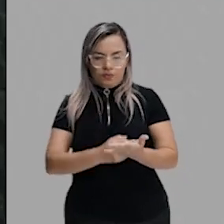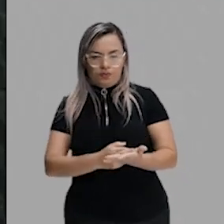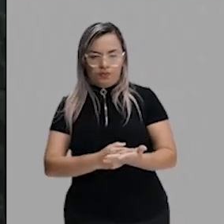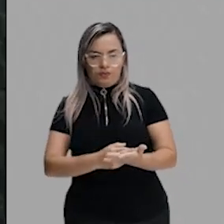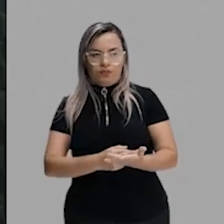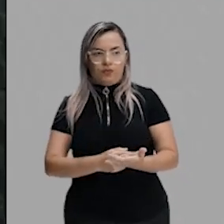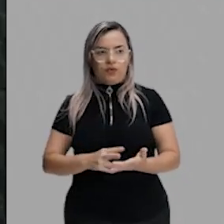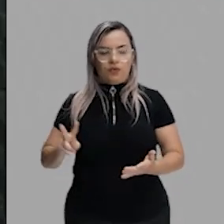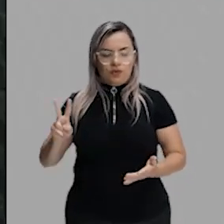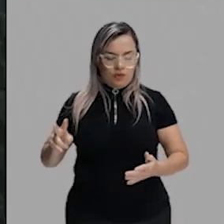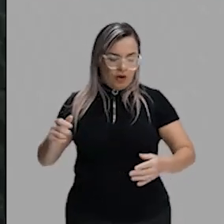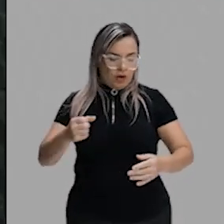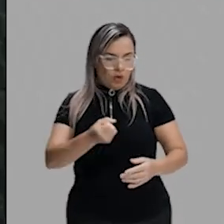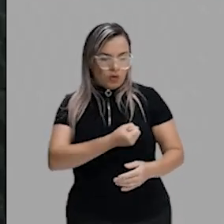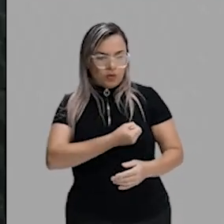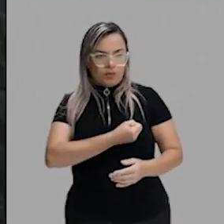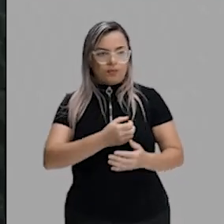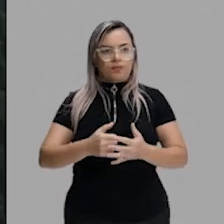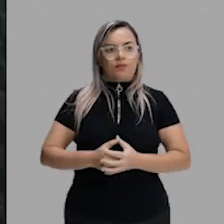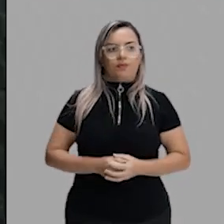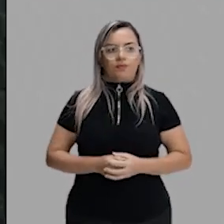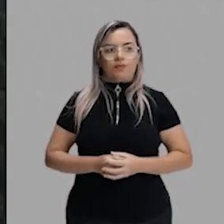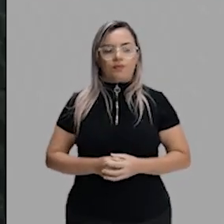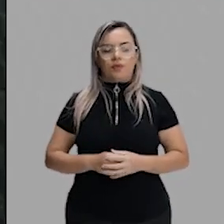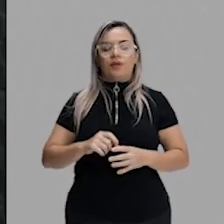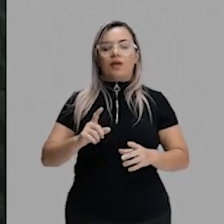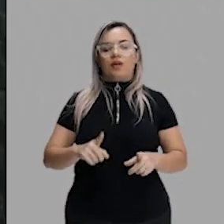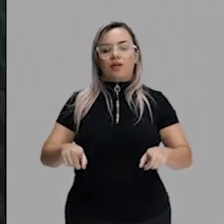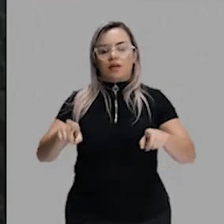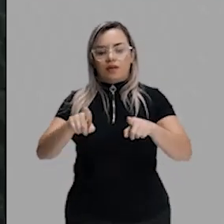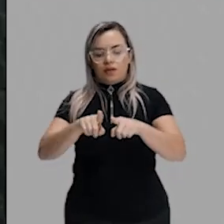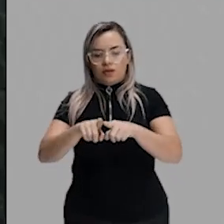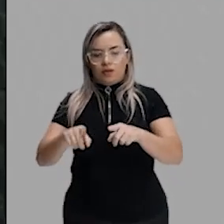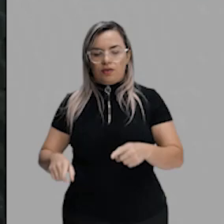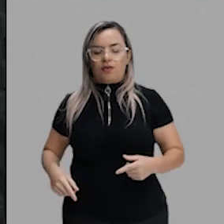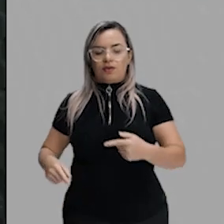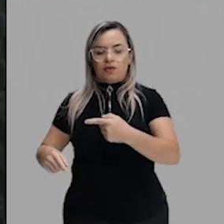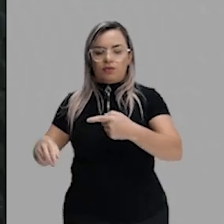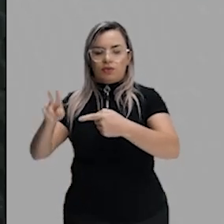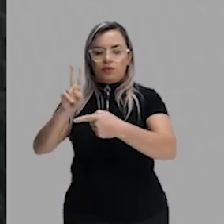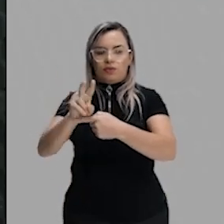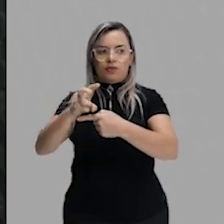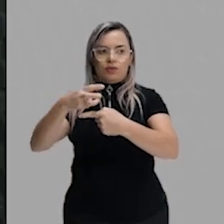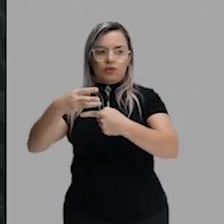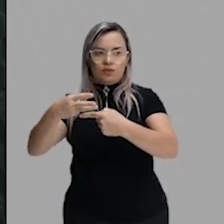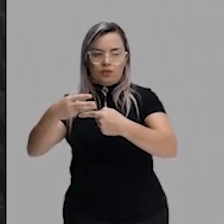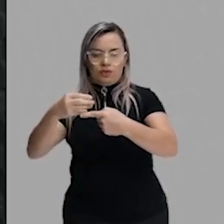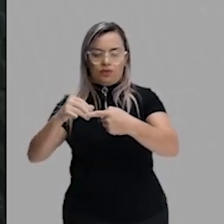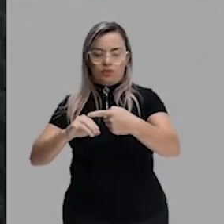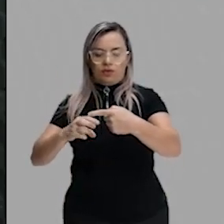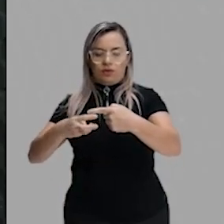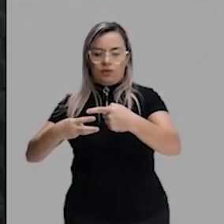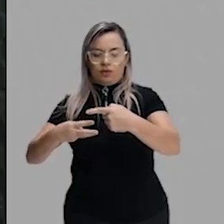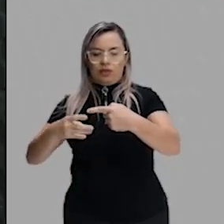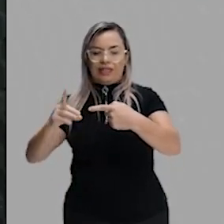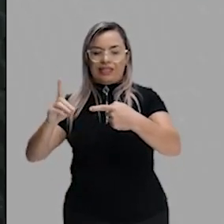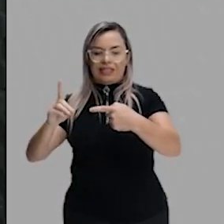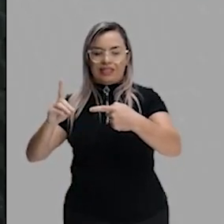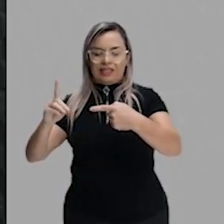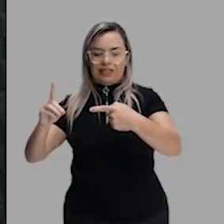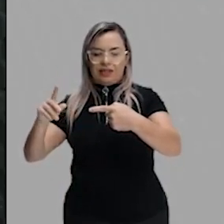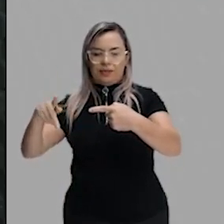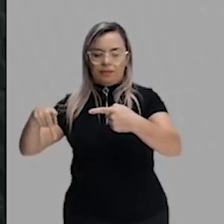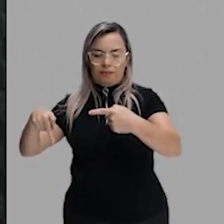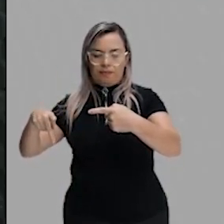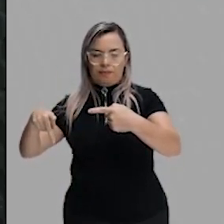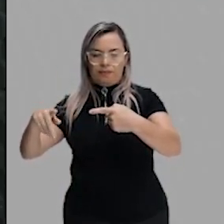mudar novamente a minha DDP, eu terei também uma corrente elétrica proporcional a essa DDP, tá certo?